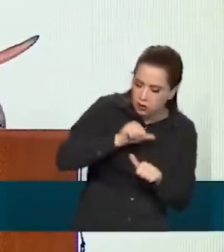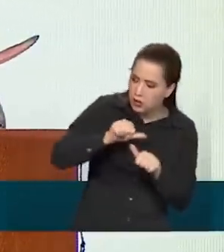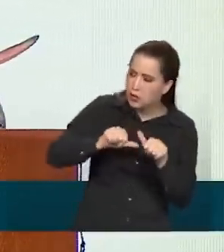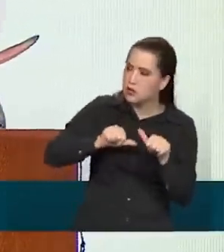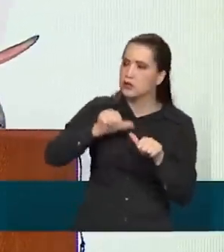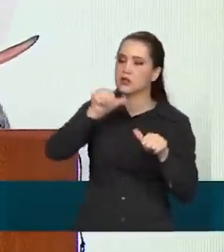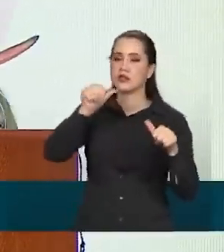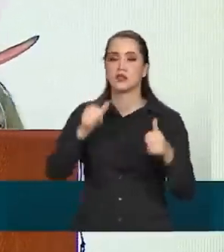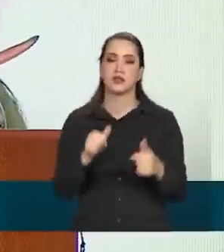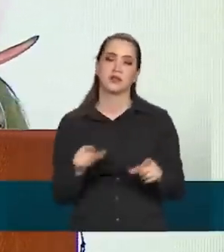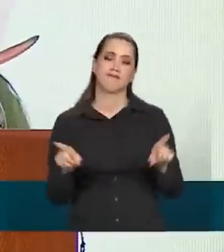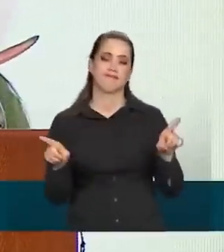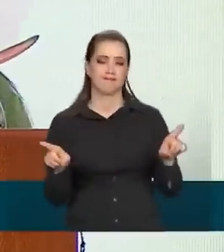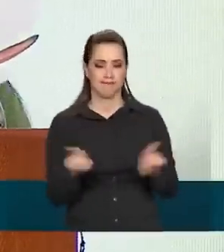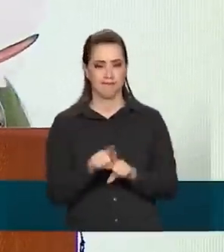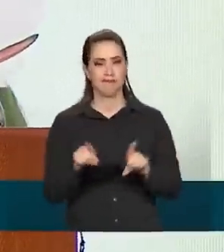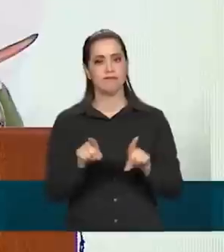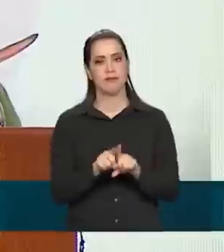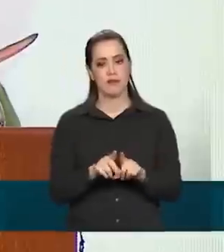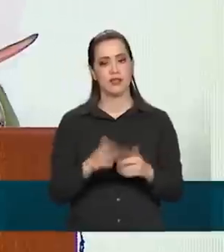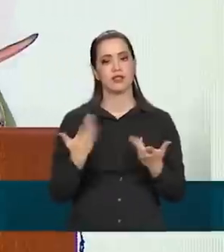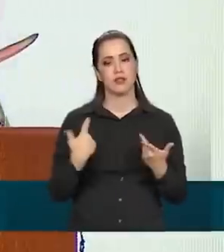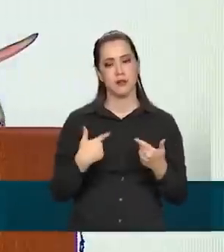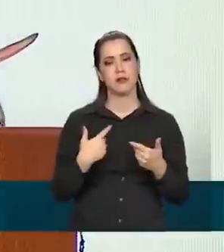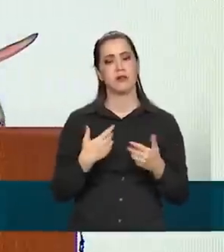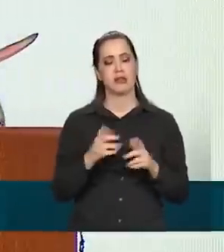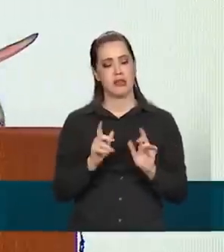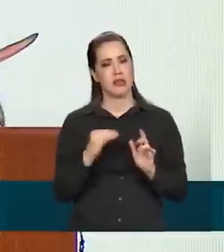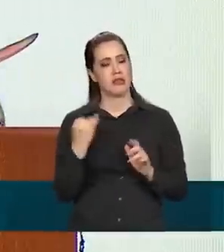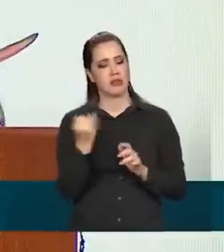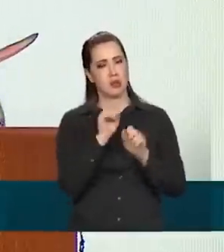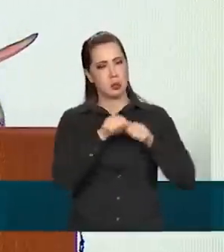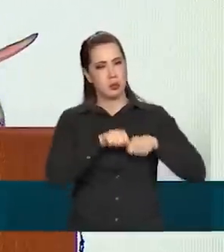transformações, inclusive as grandes epidemias.